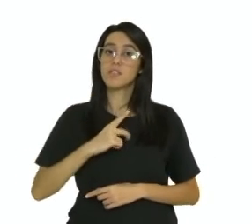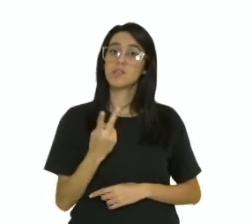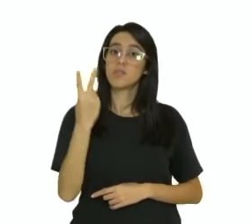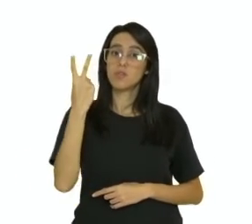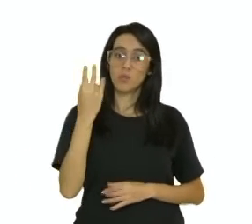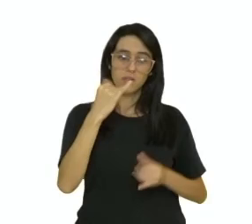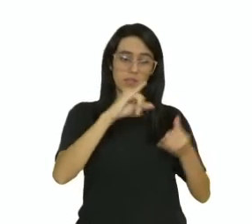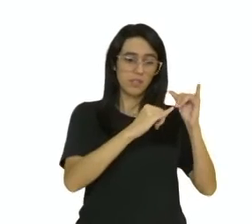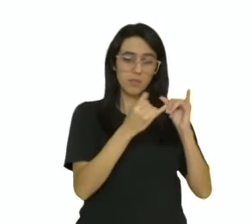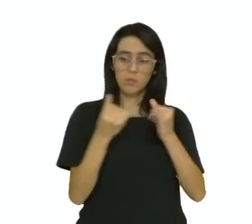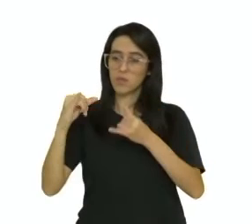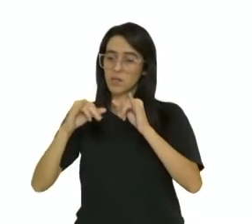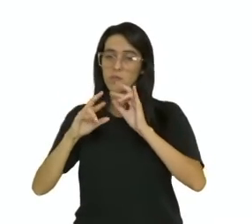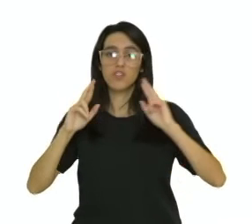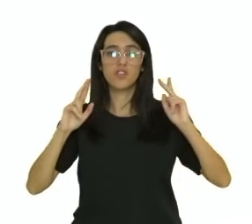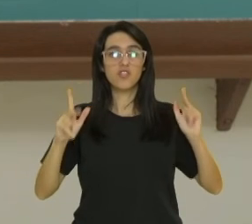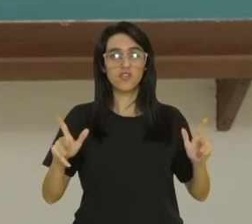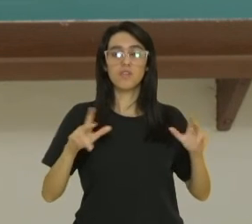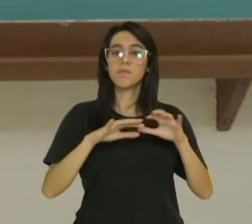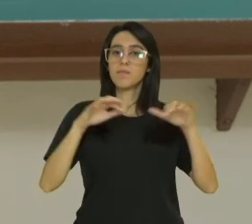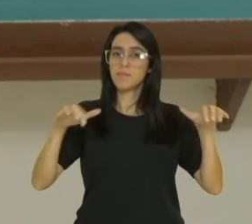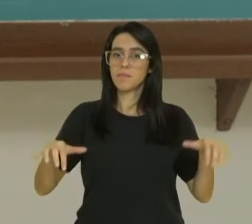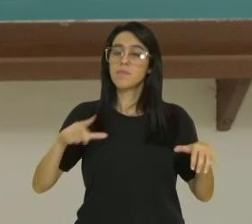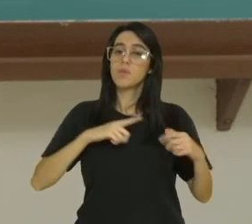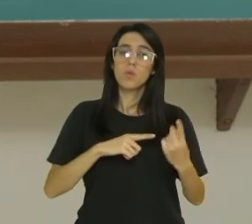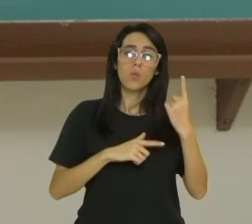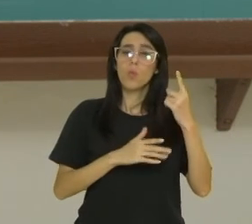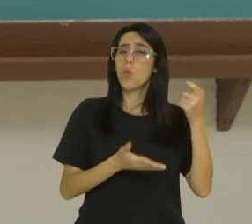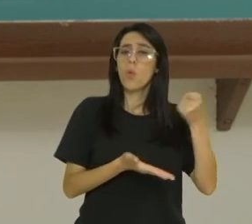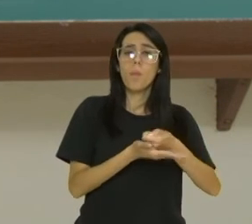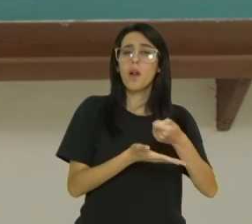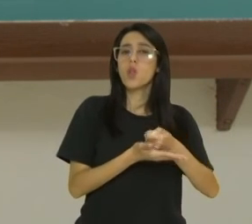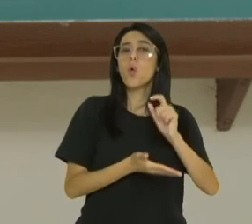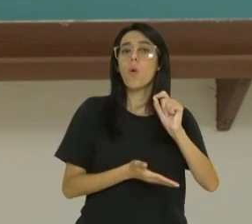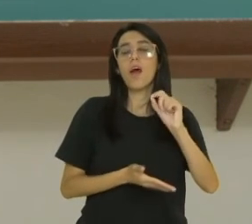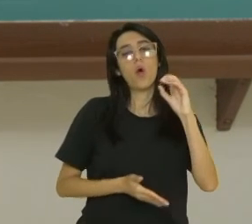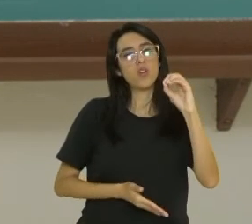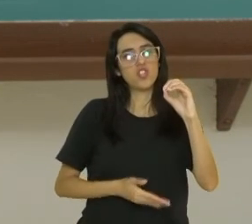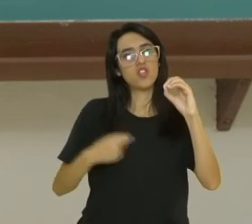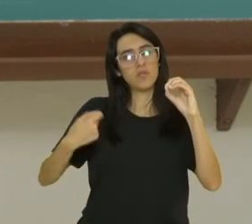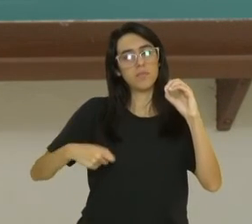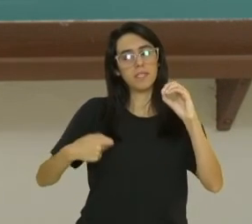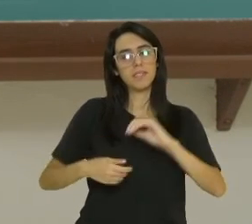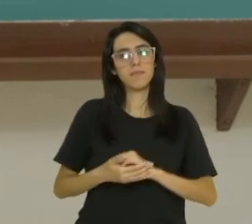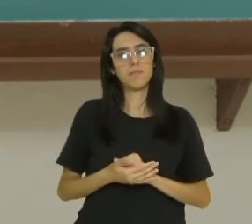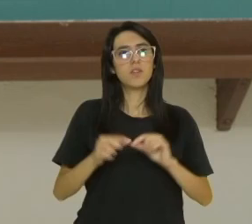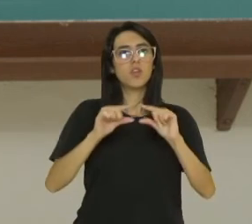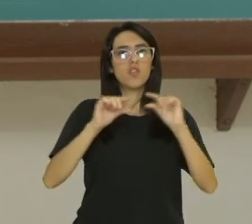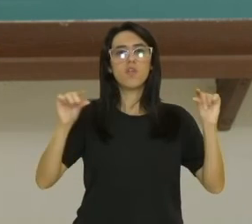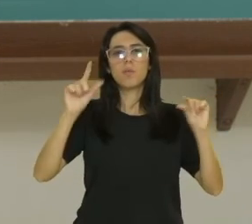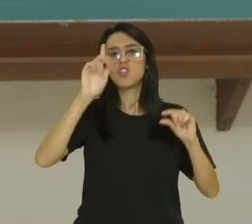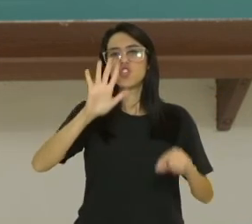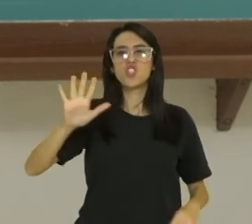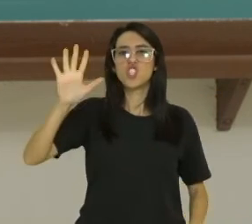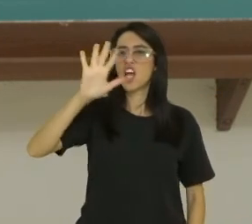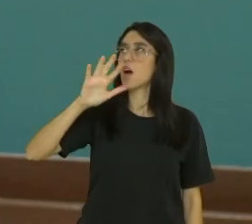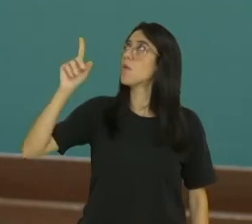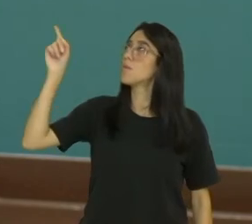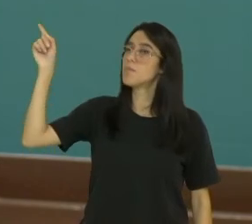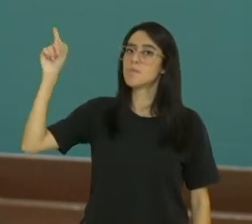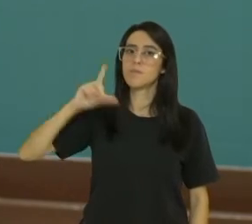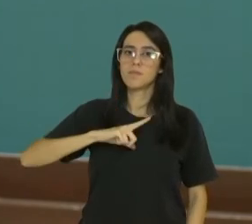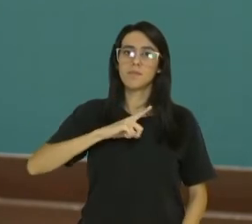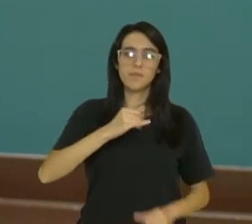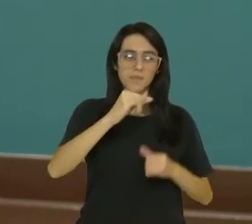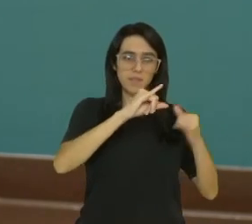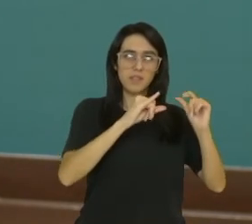diferentes, sendo que um deles obrigatoriamente é o oxigênio. E aí a fórmula geral, a gente vai ter o elemento químico e